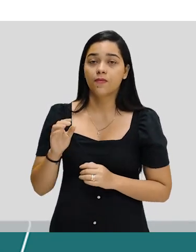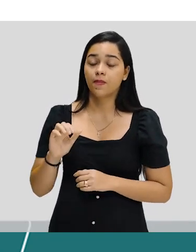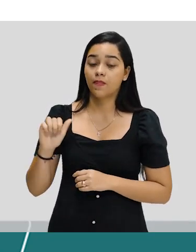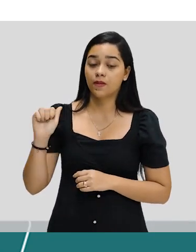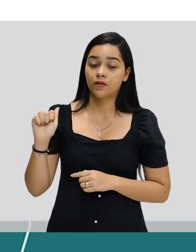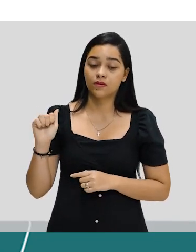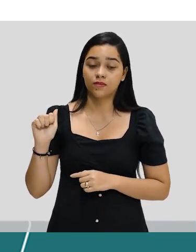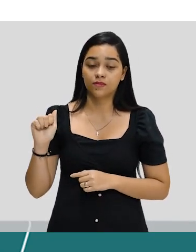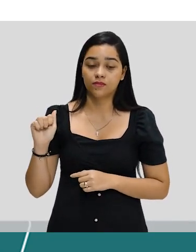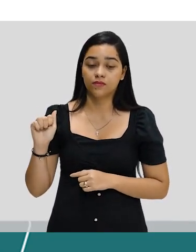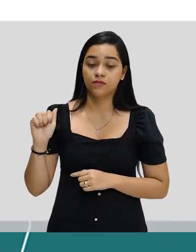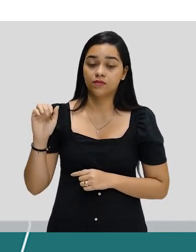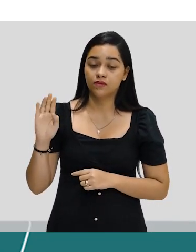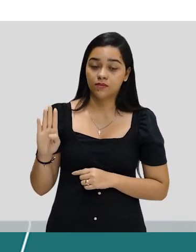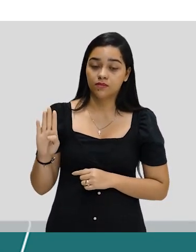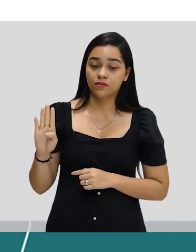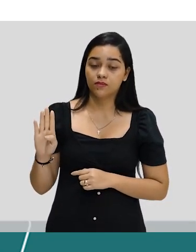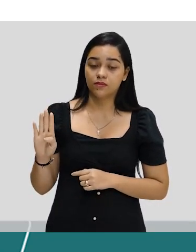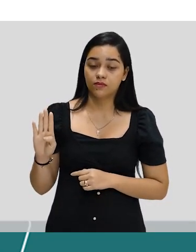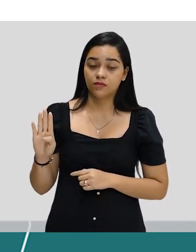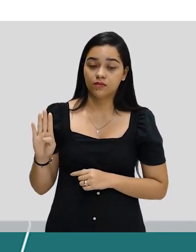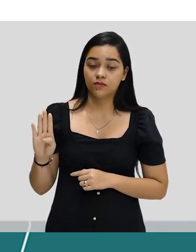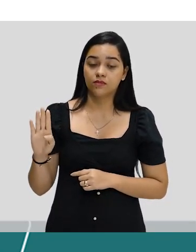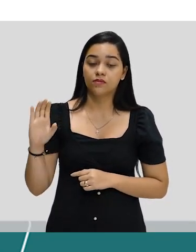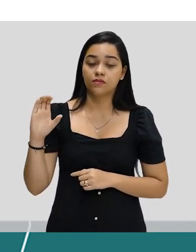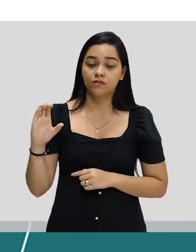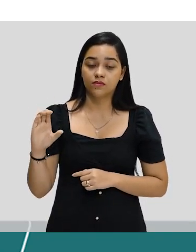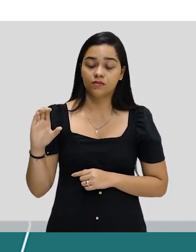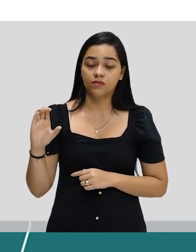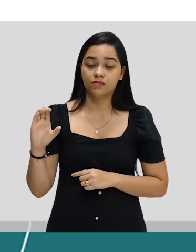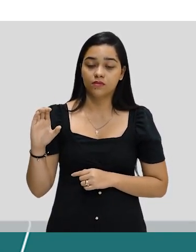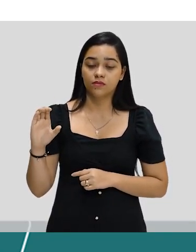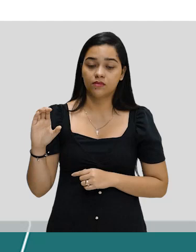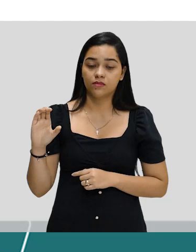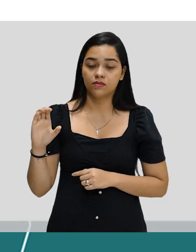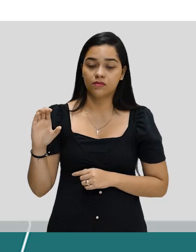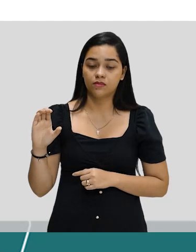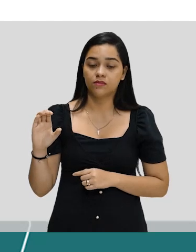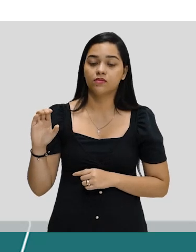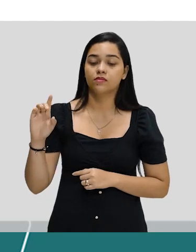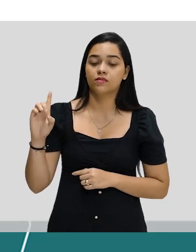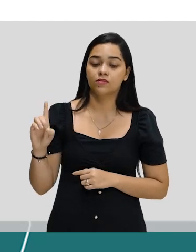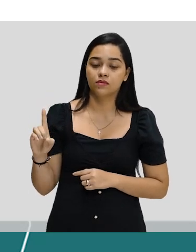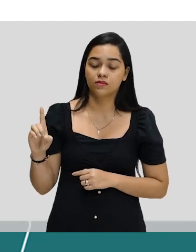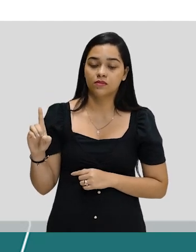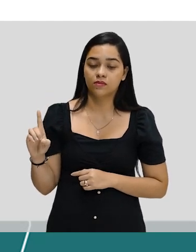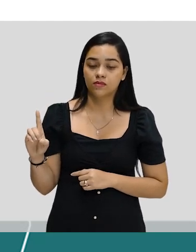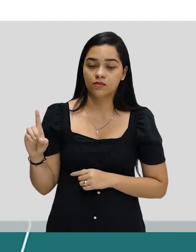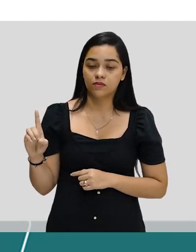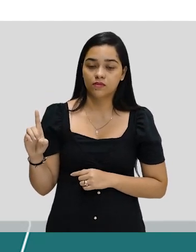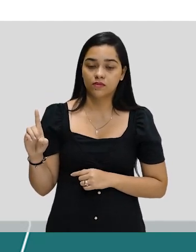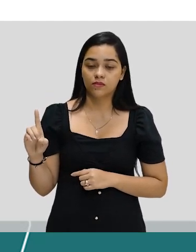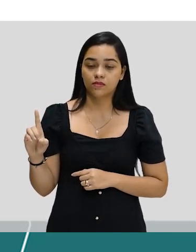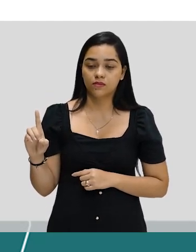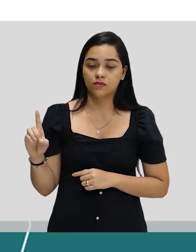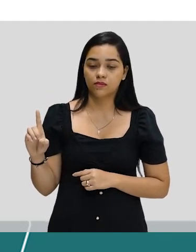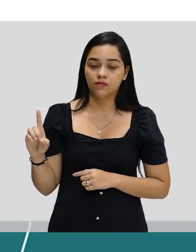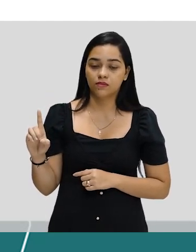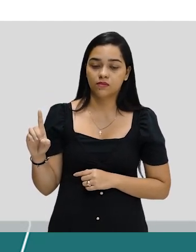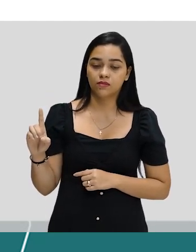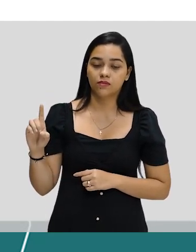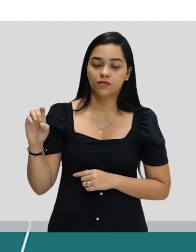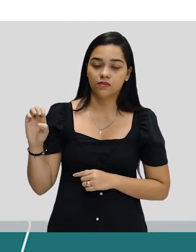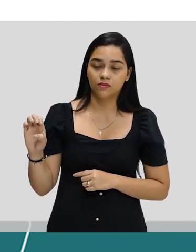Achei-o meio triste, só quero meio metro. Parei no meio da avenida, comprei